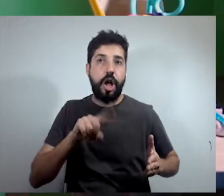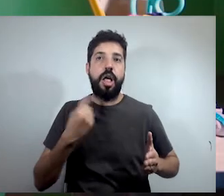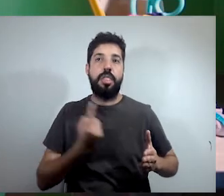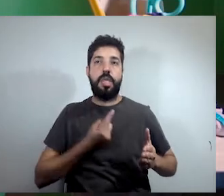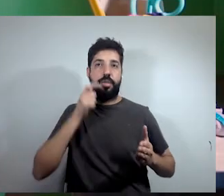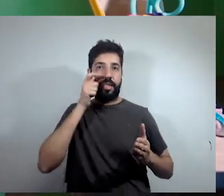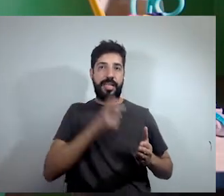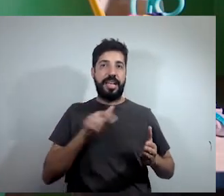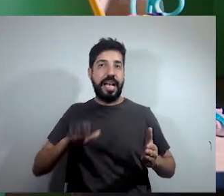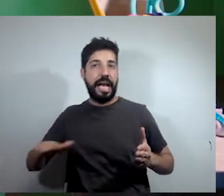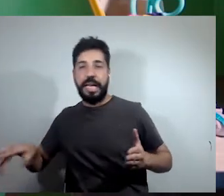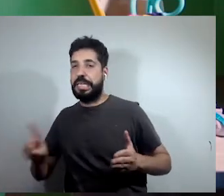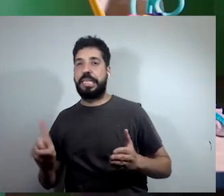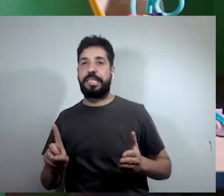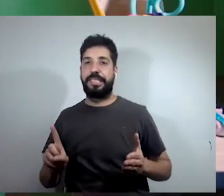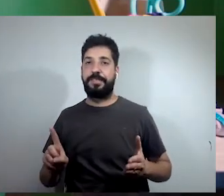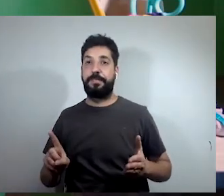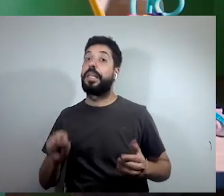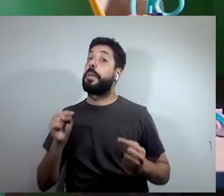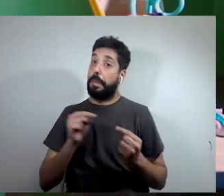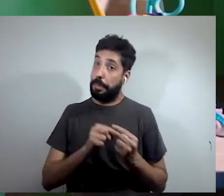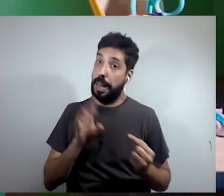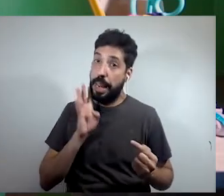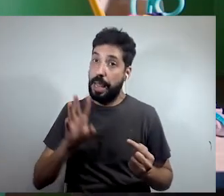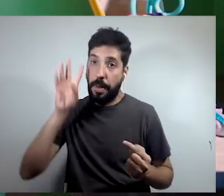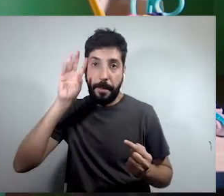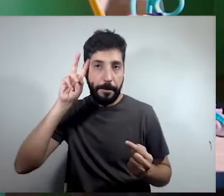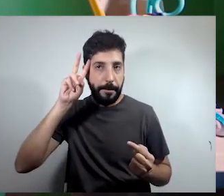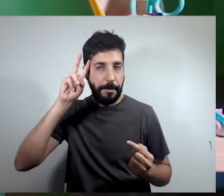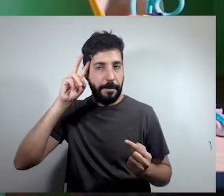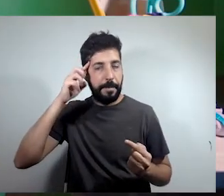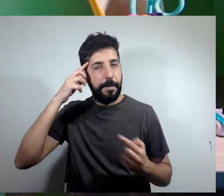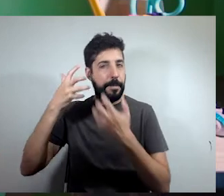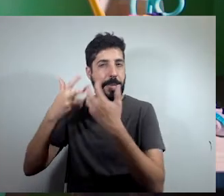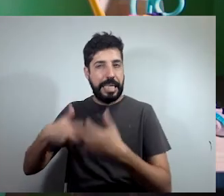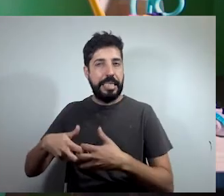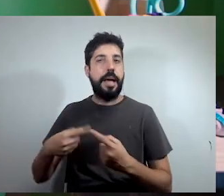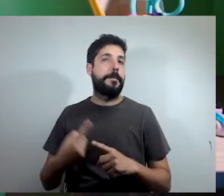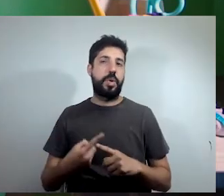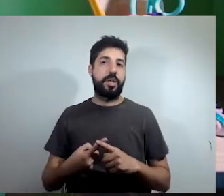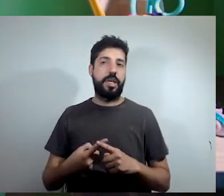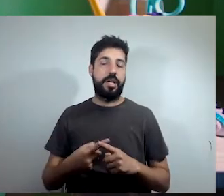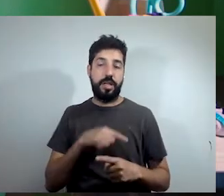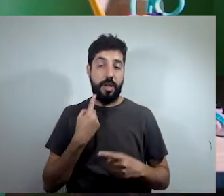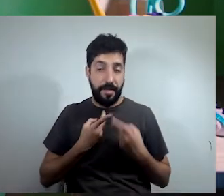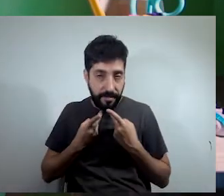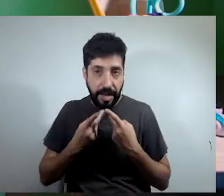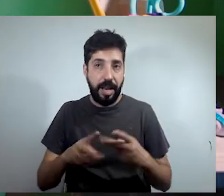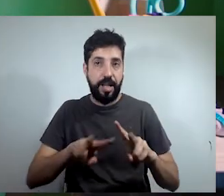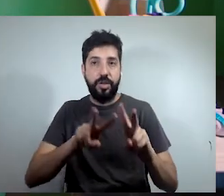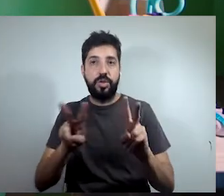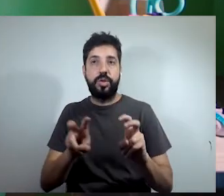Esse ponto é bem legal de pensar porque vamos falar sobre a ideia